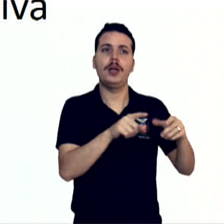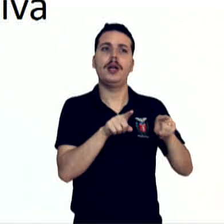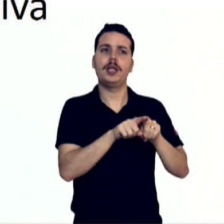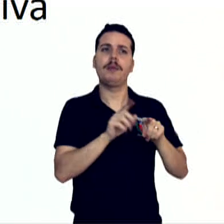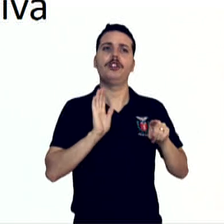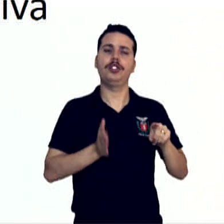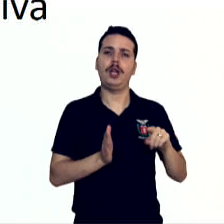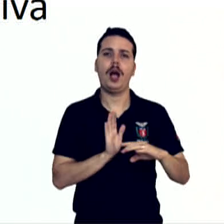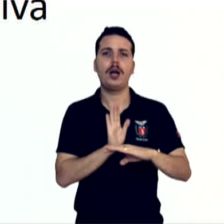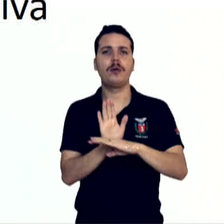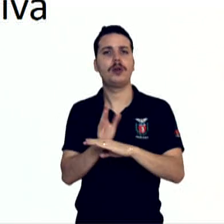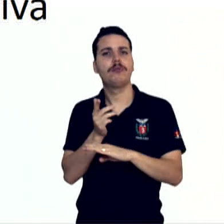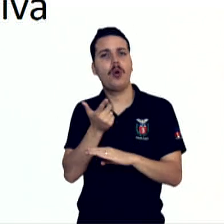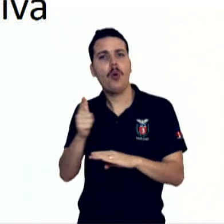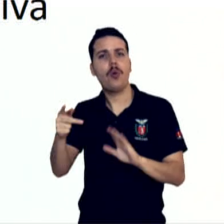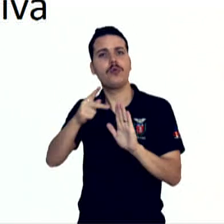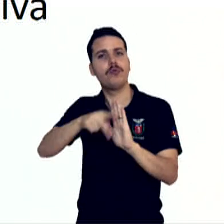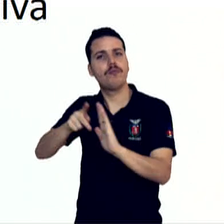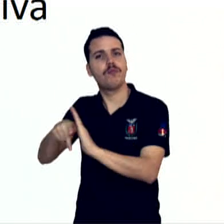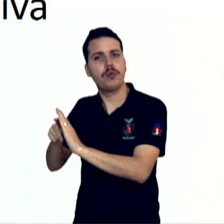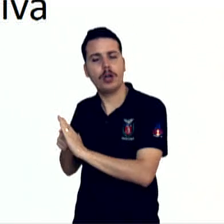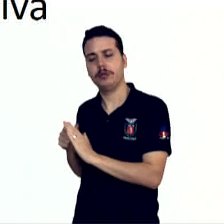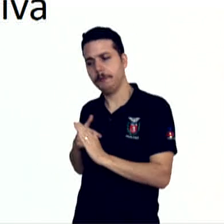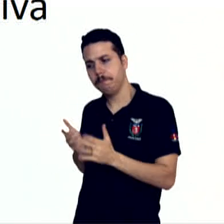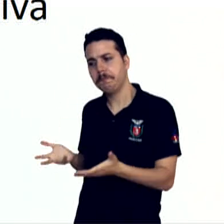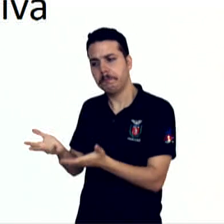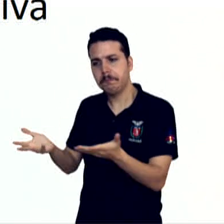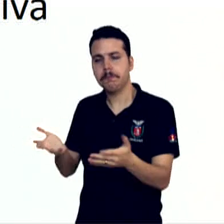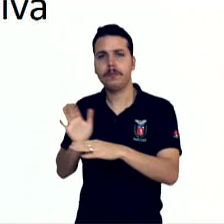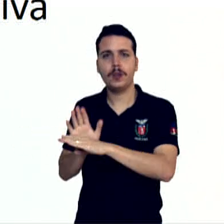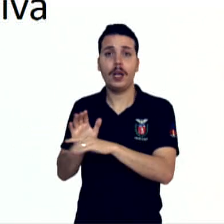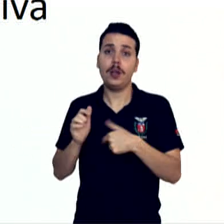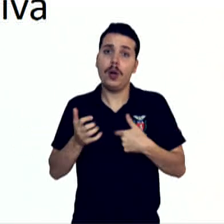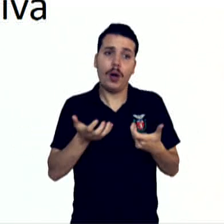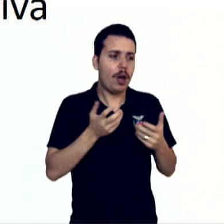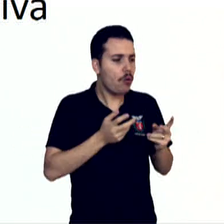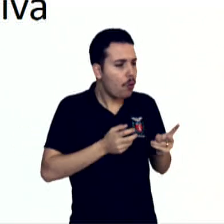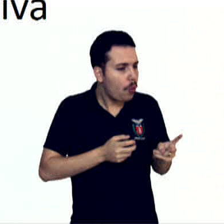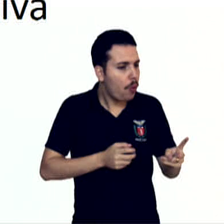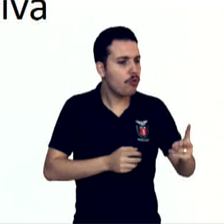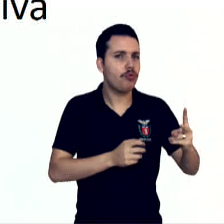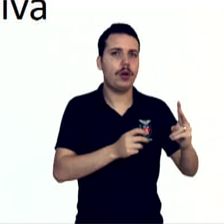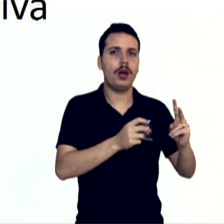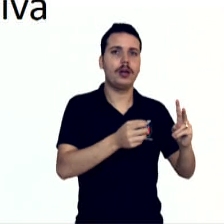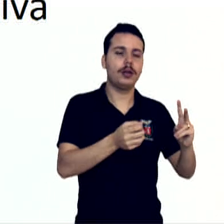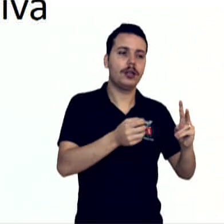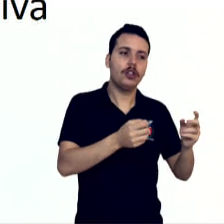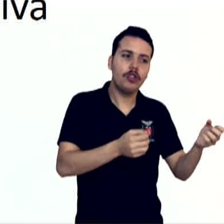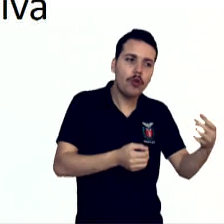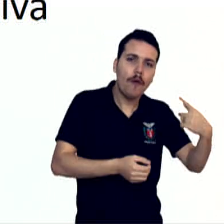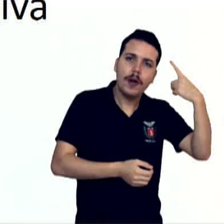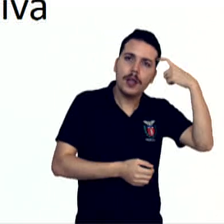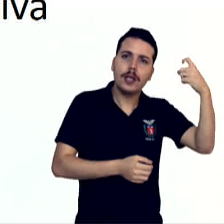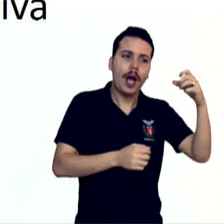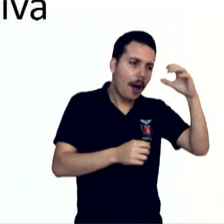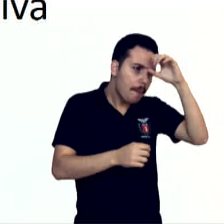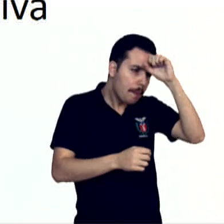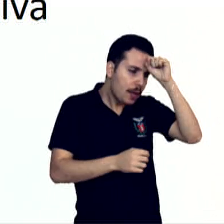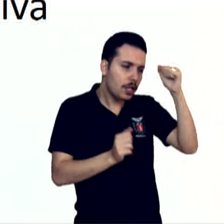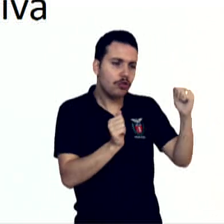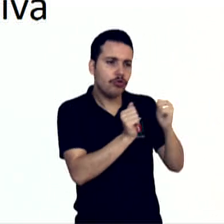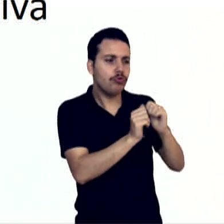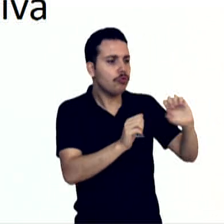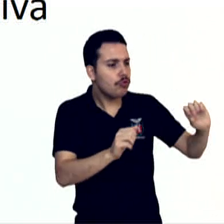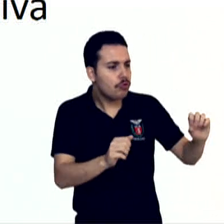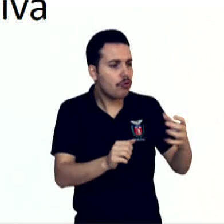andamento de diferentes projetos. Portanto, poder continuar a trabalhar no desenvolvimento de novas ideias e aprender junto com uma